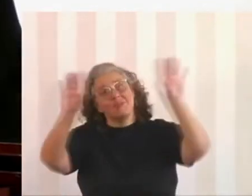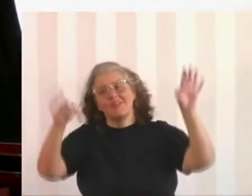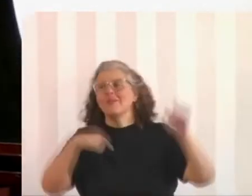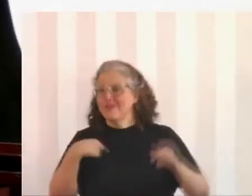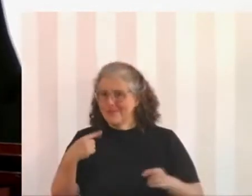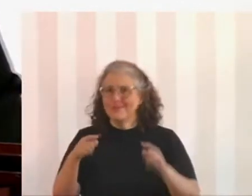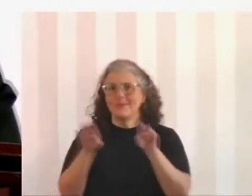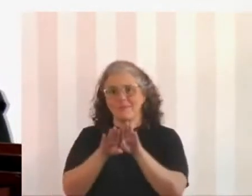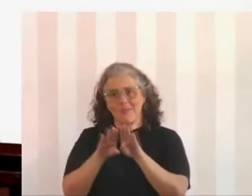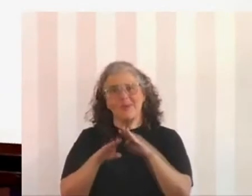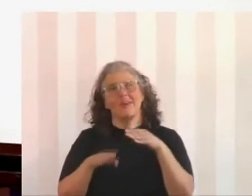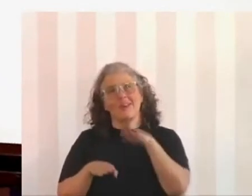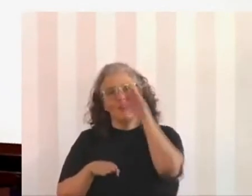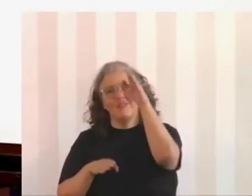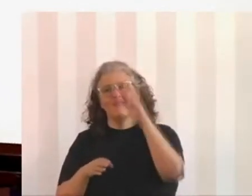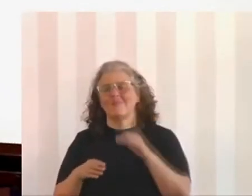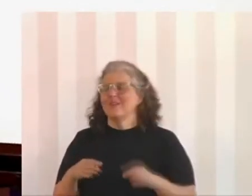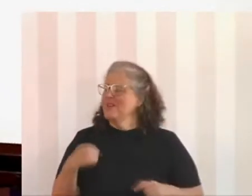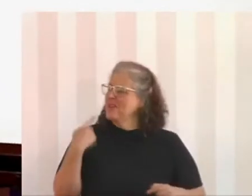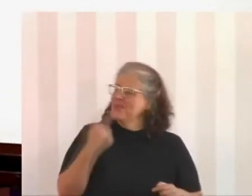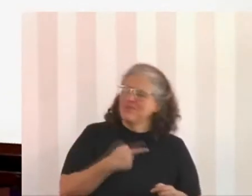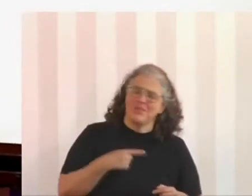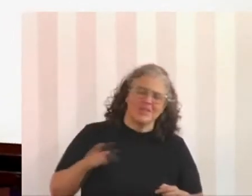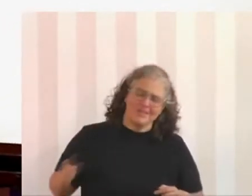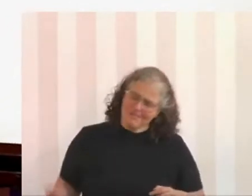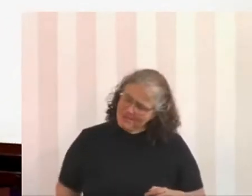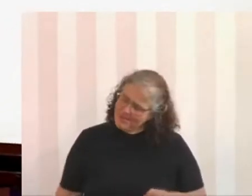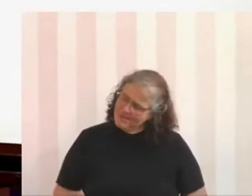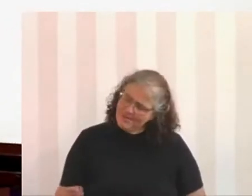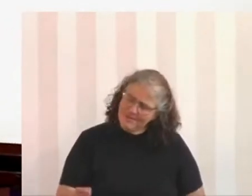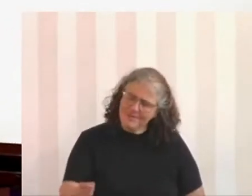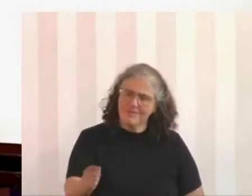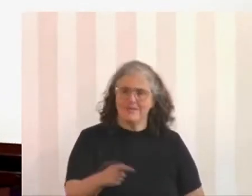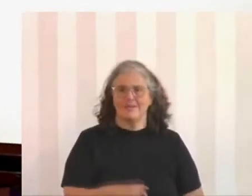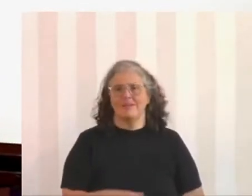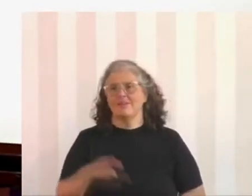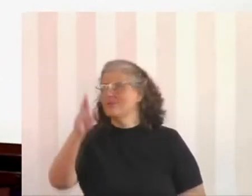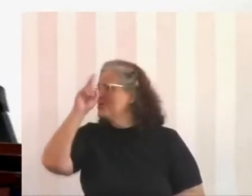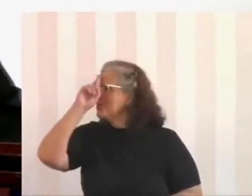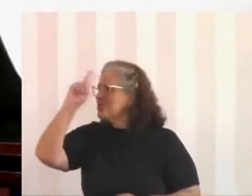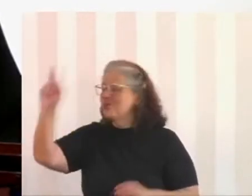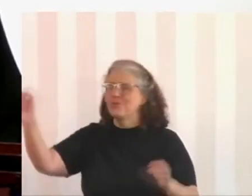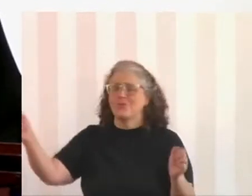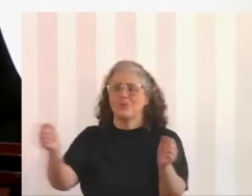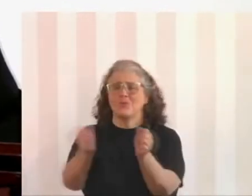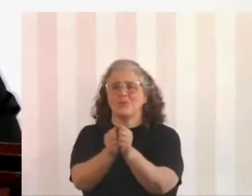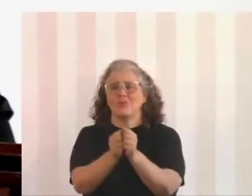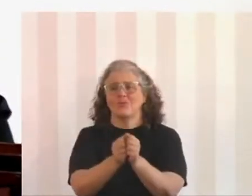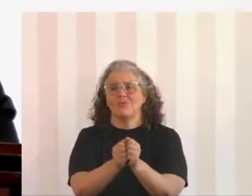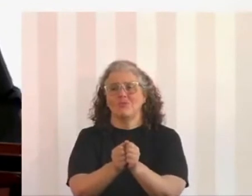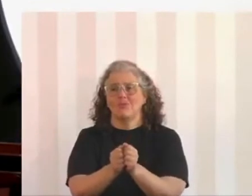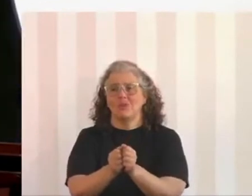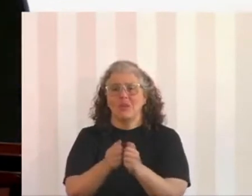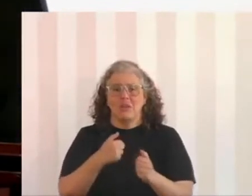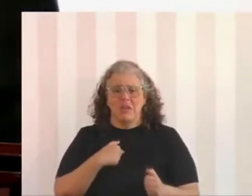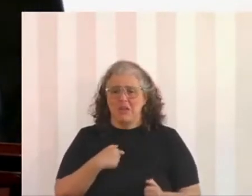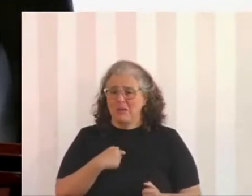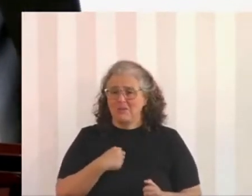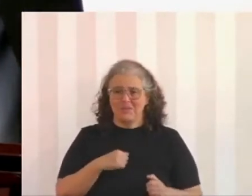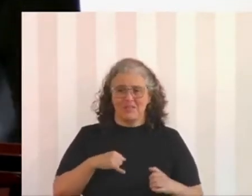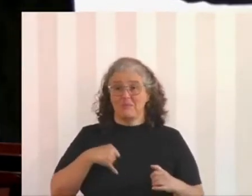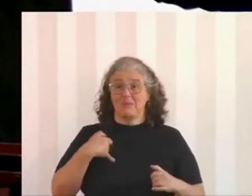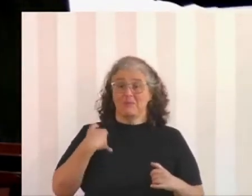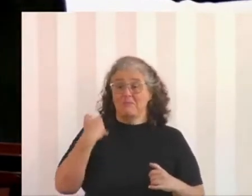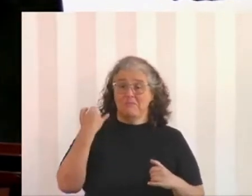é o Senhor, por toda a eternidade. Então eu não sou mais importante que você, porque eu tenho esse